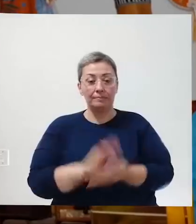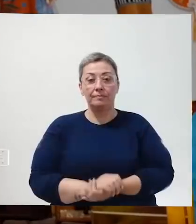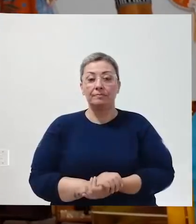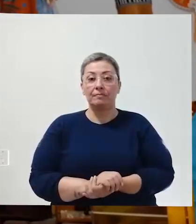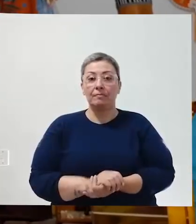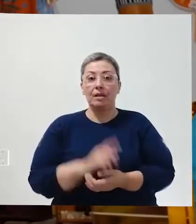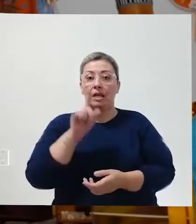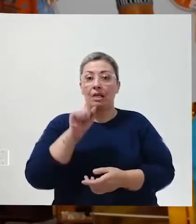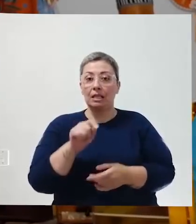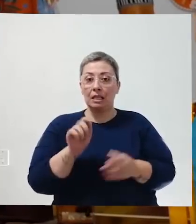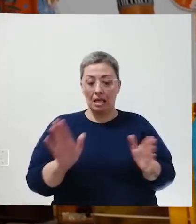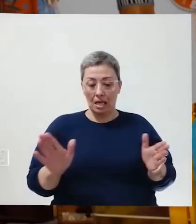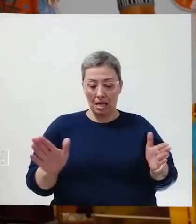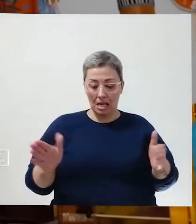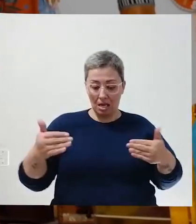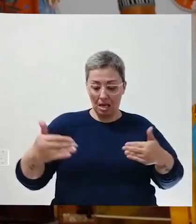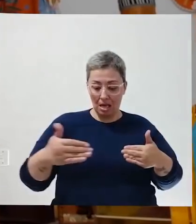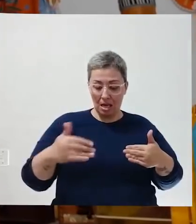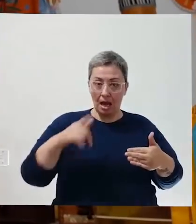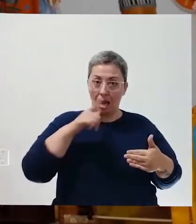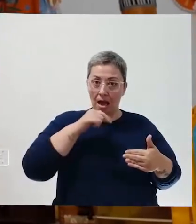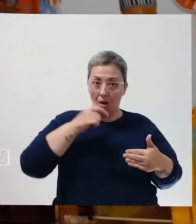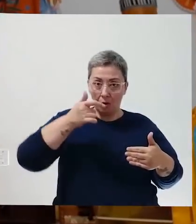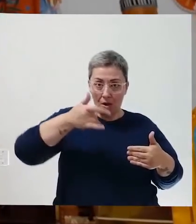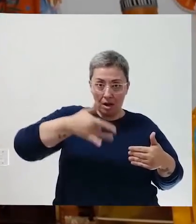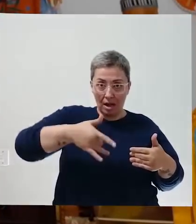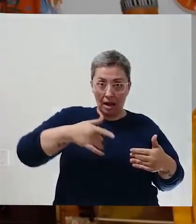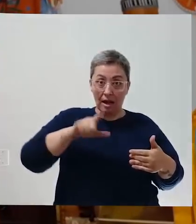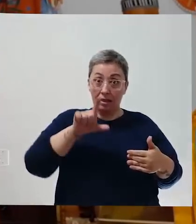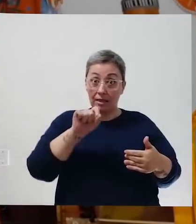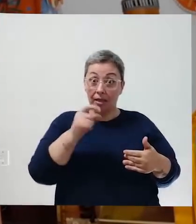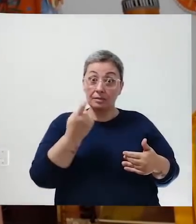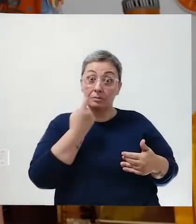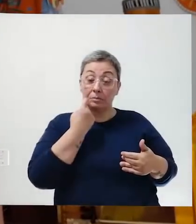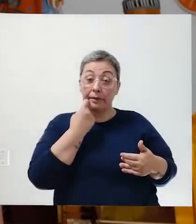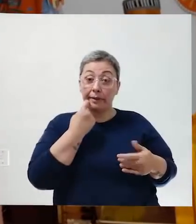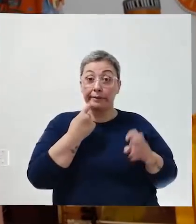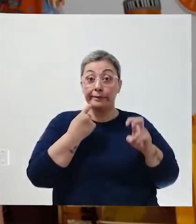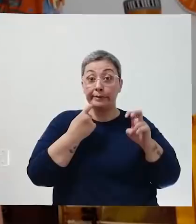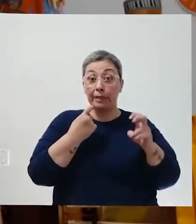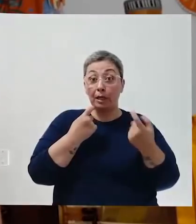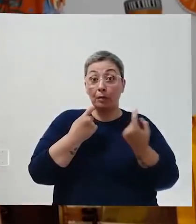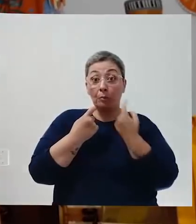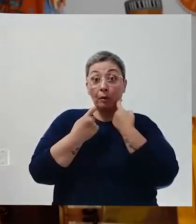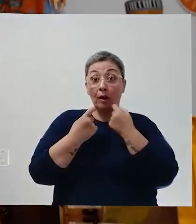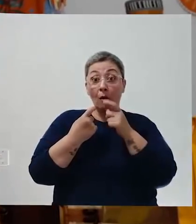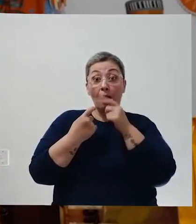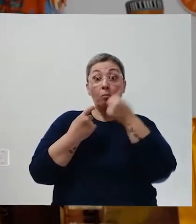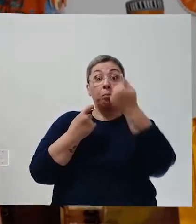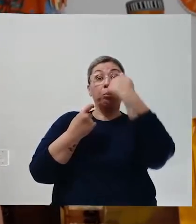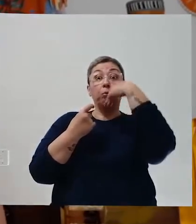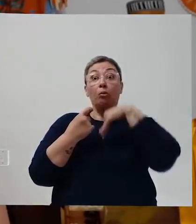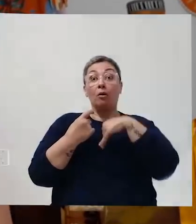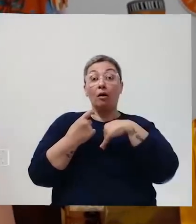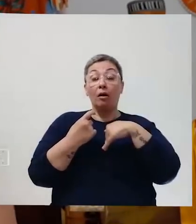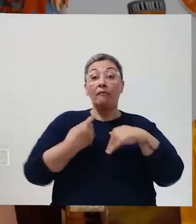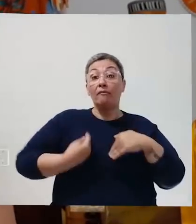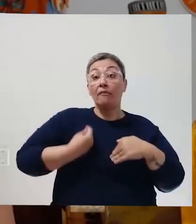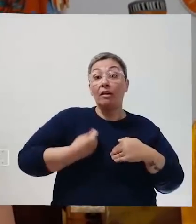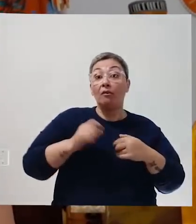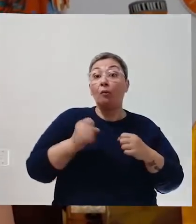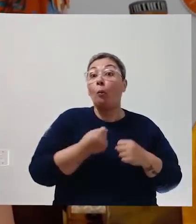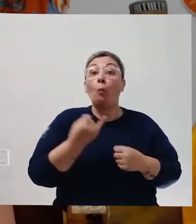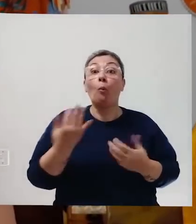Atenção! Em um aquário com 10 peixes, 5 morreram afogados. Quantos